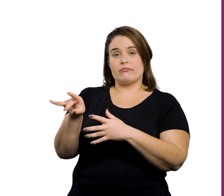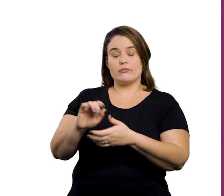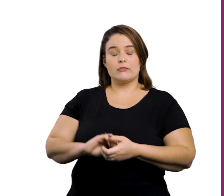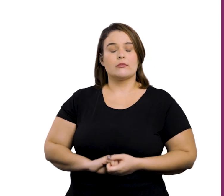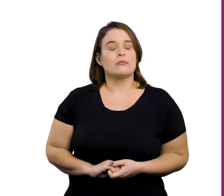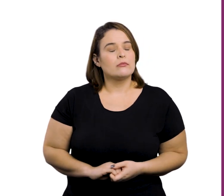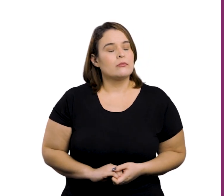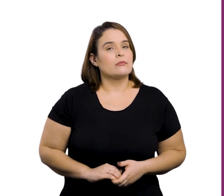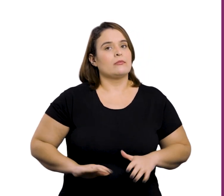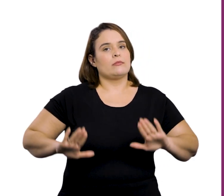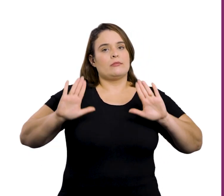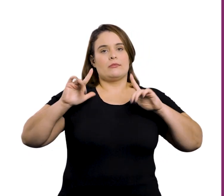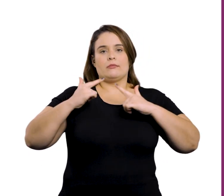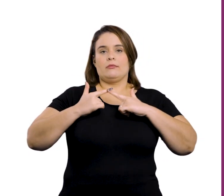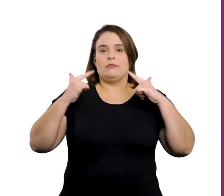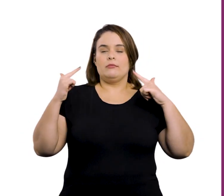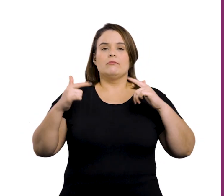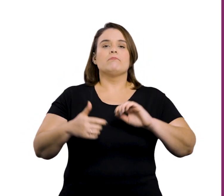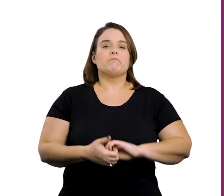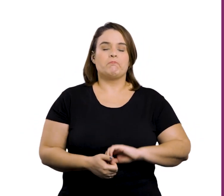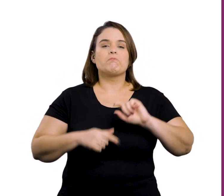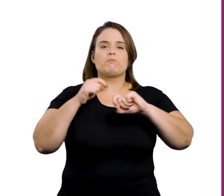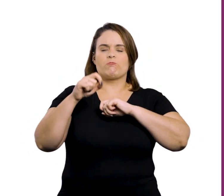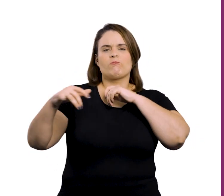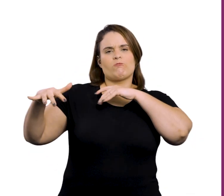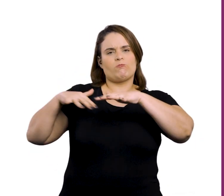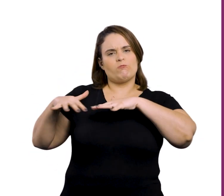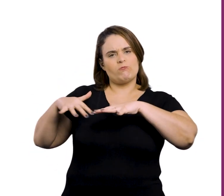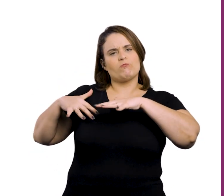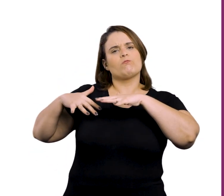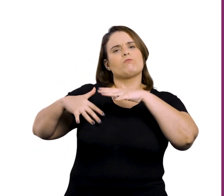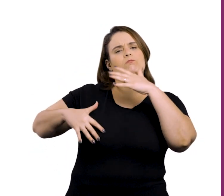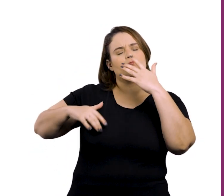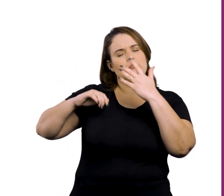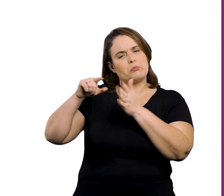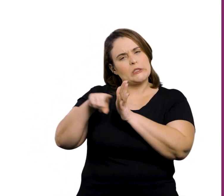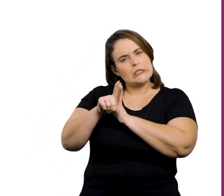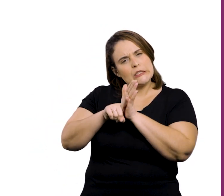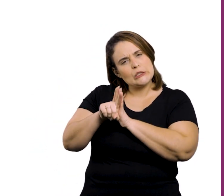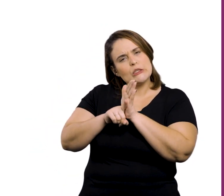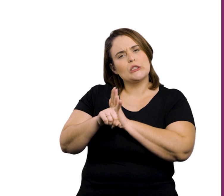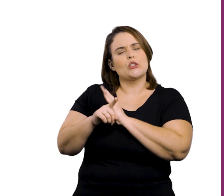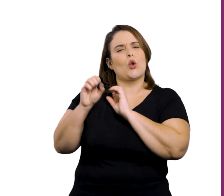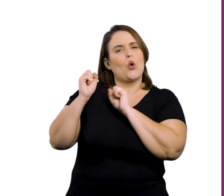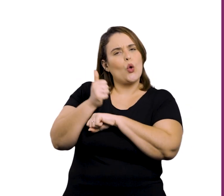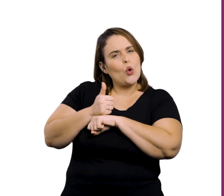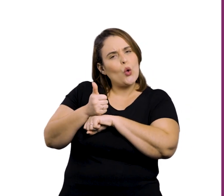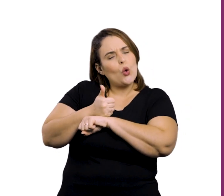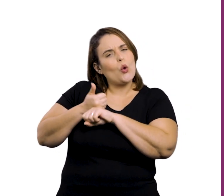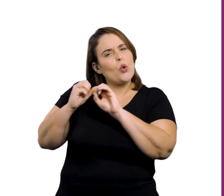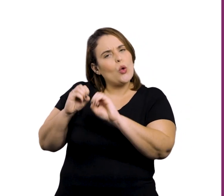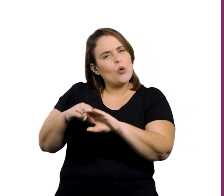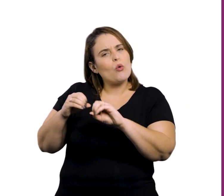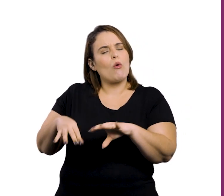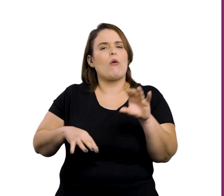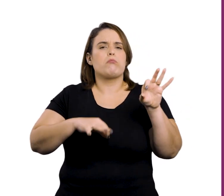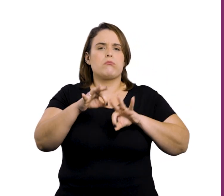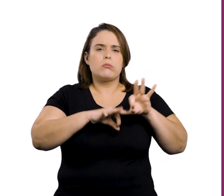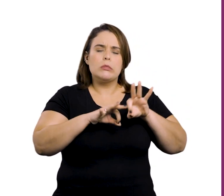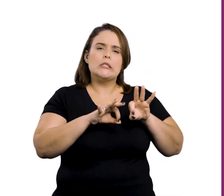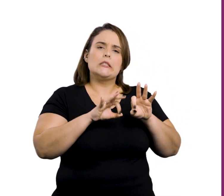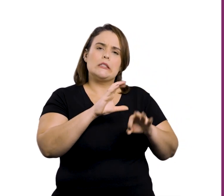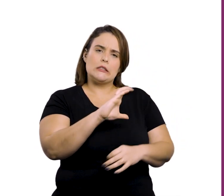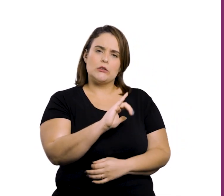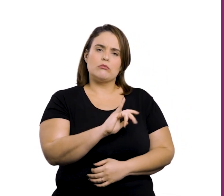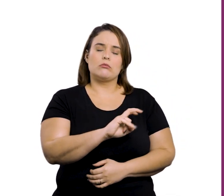lado. Felizmente, frente à mobilização de educadores, pesquisadores e organizações da sociedade civil, o